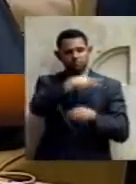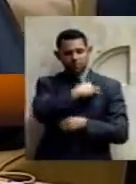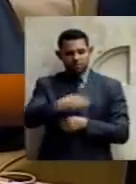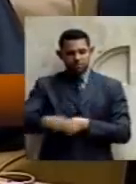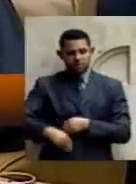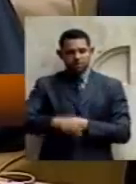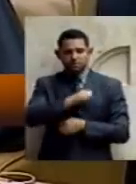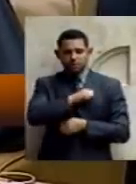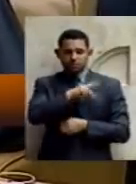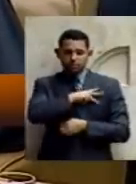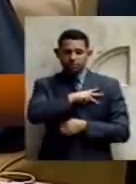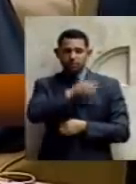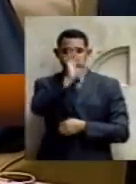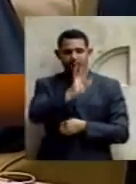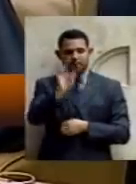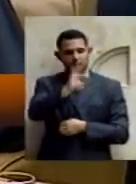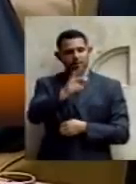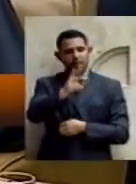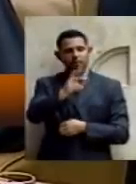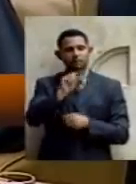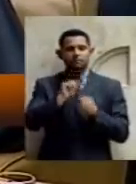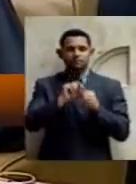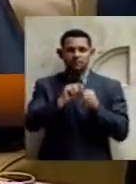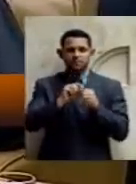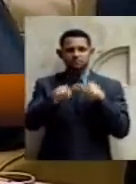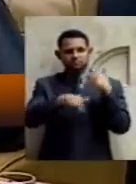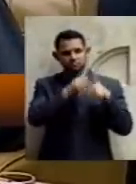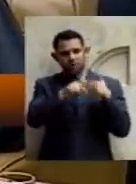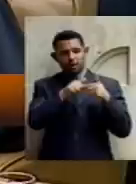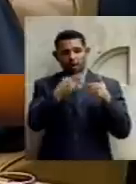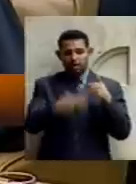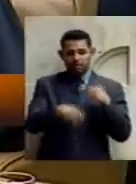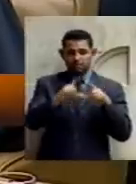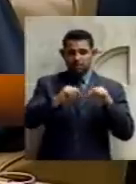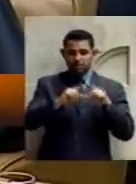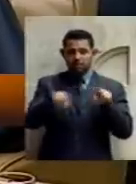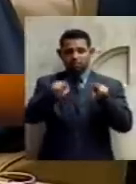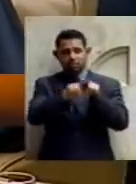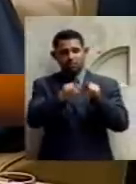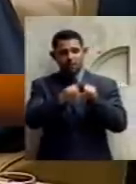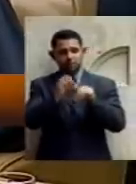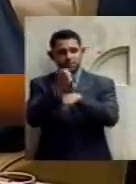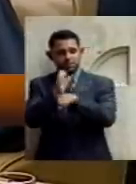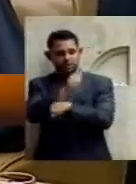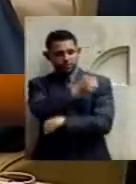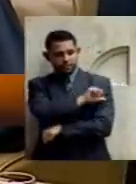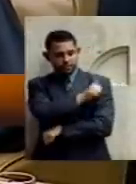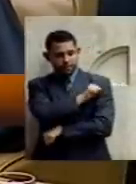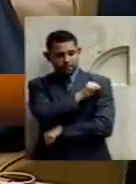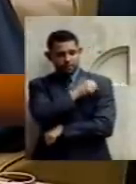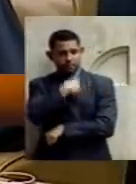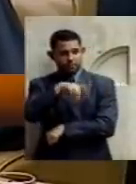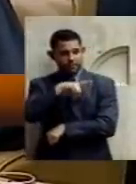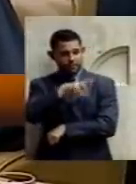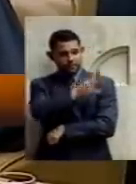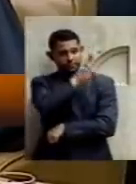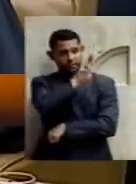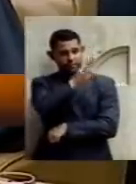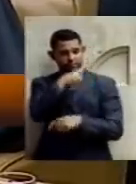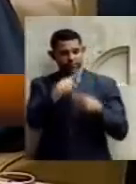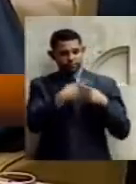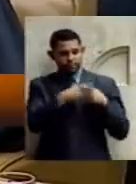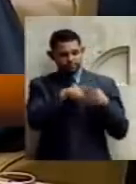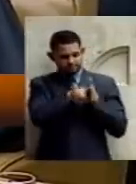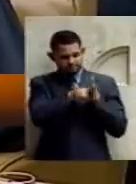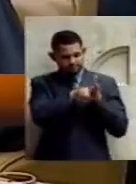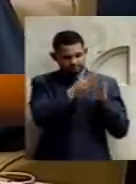e 2003, tendo atuado em Brasília e no Rio de Janeiro. Exerceu ainda a função de chefe da consultoria jurídica